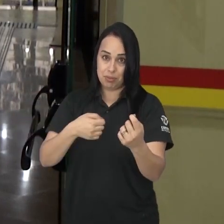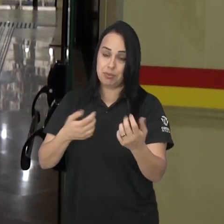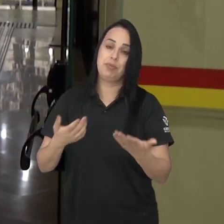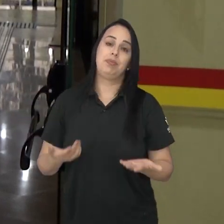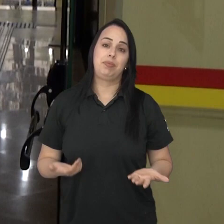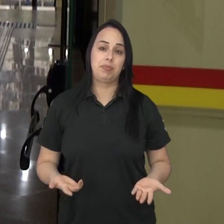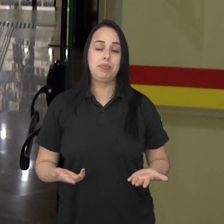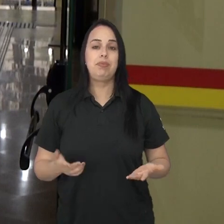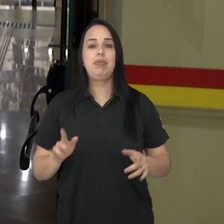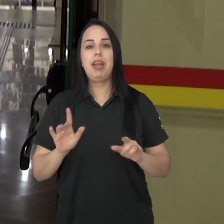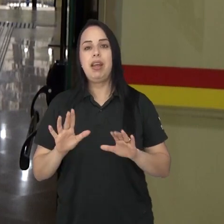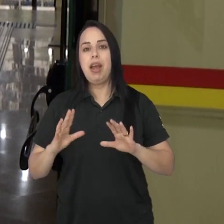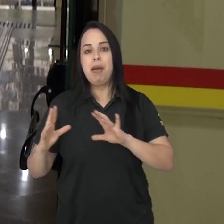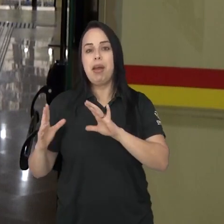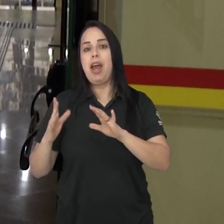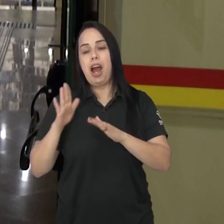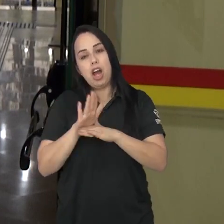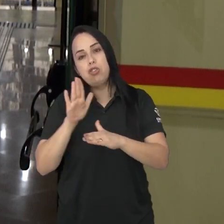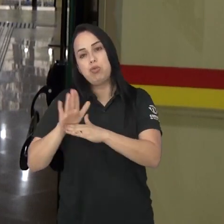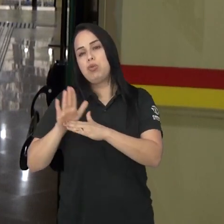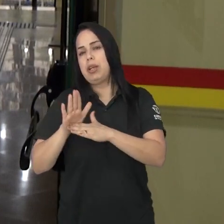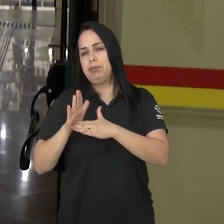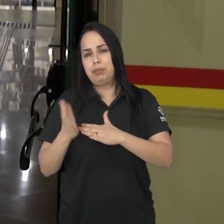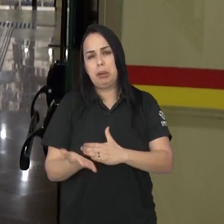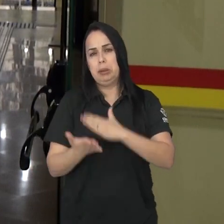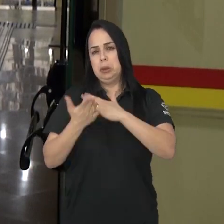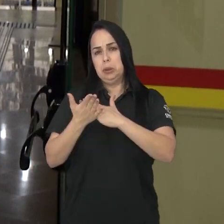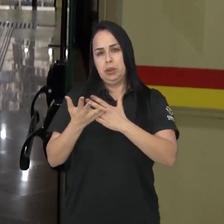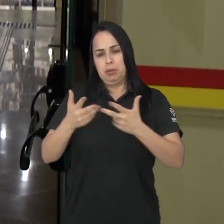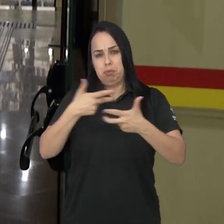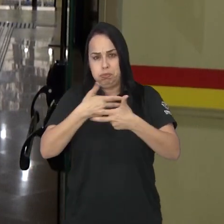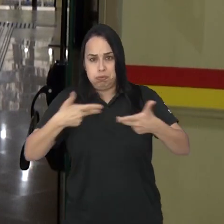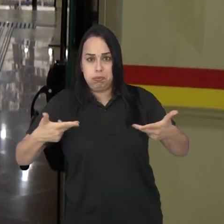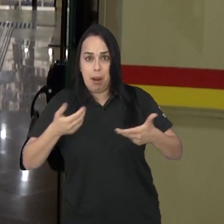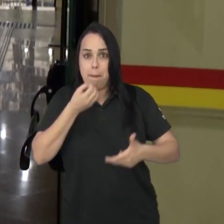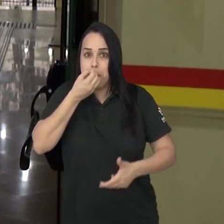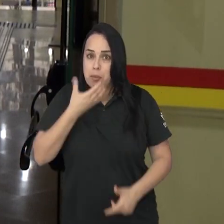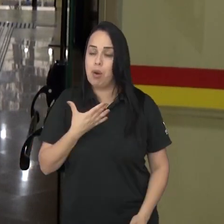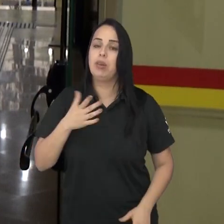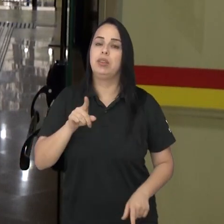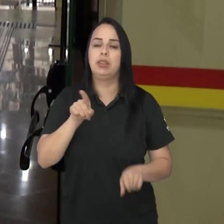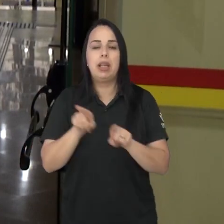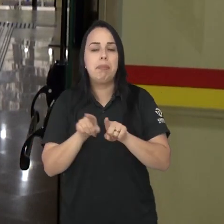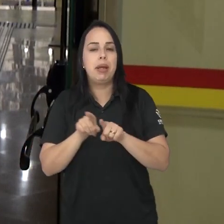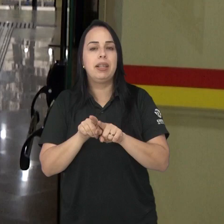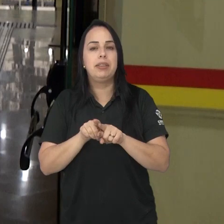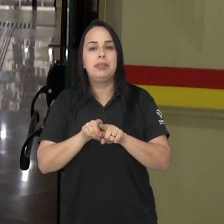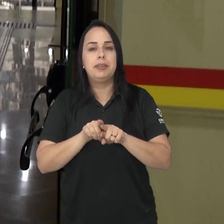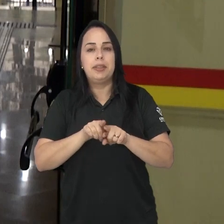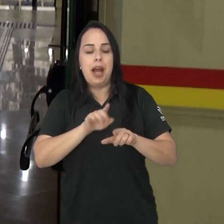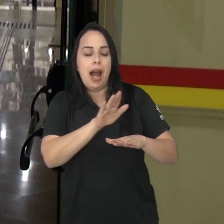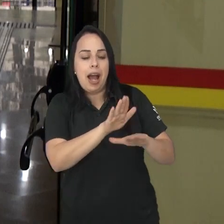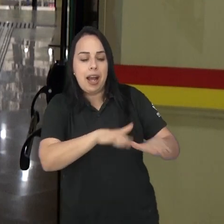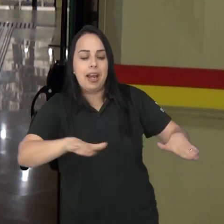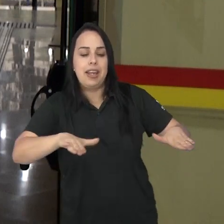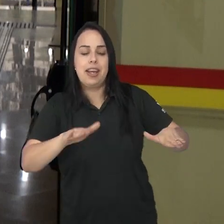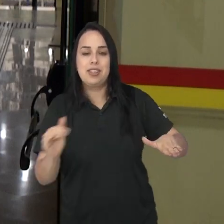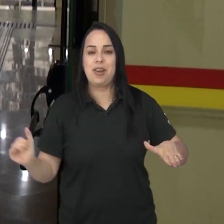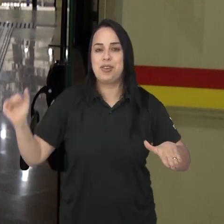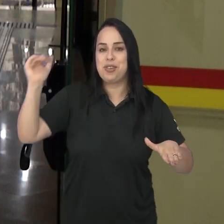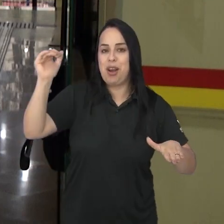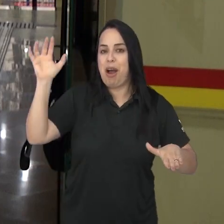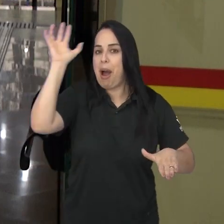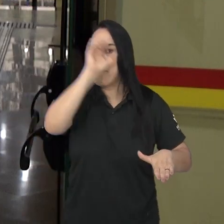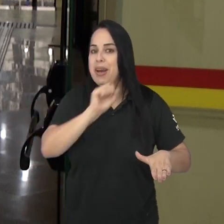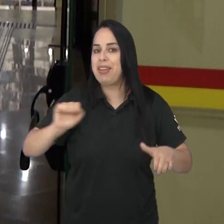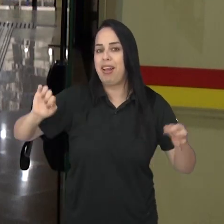instrumento, Vale para todos esses benefícios, também. E quem sabe, você faz com que a criança, o jovem